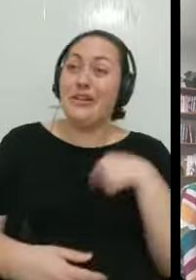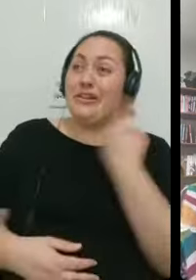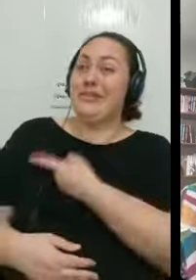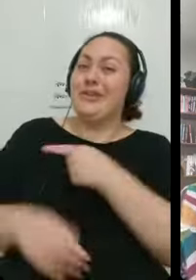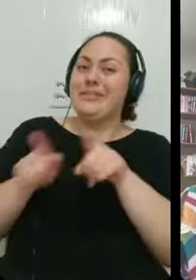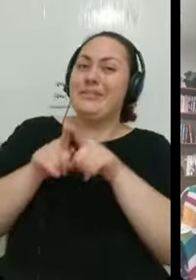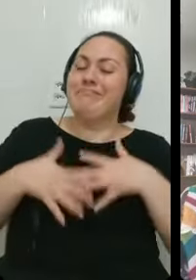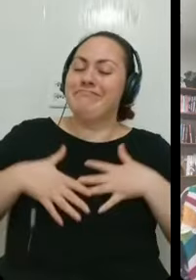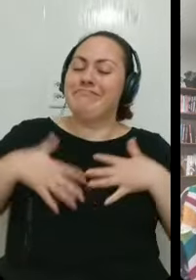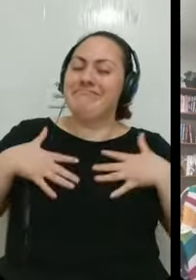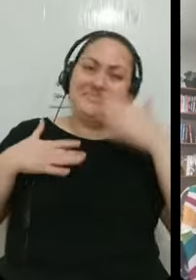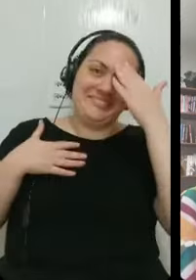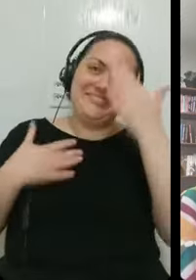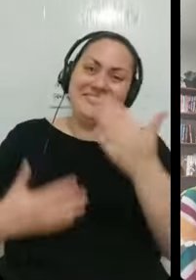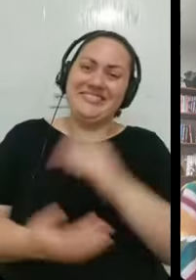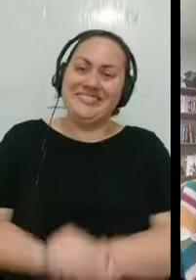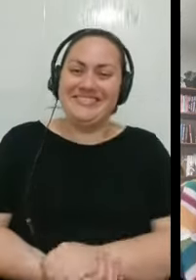também.